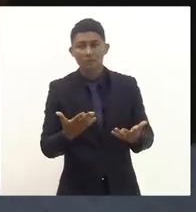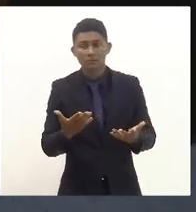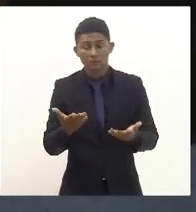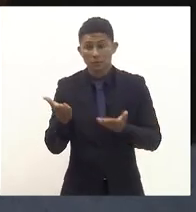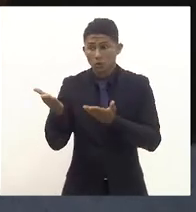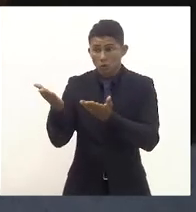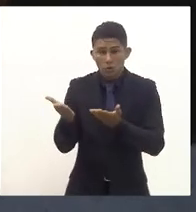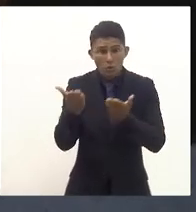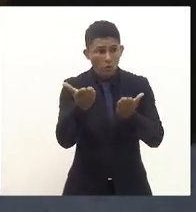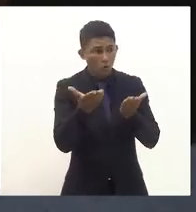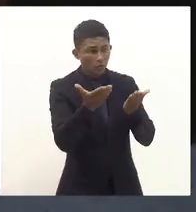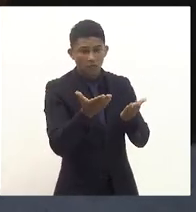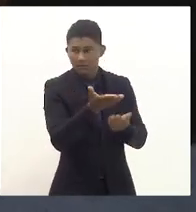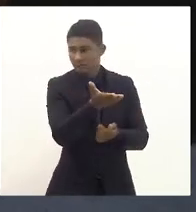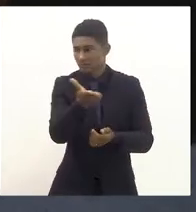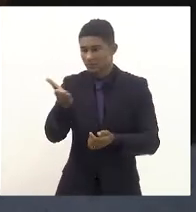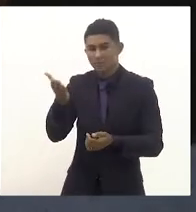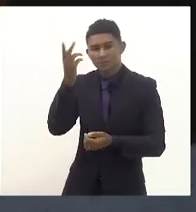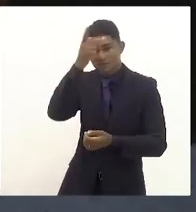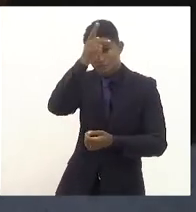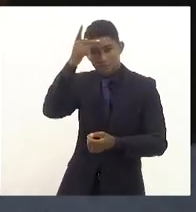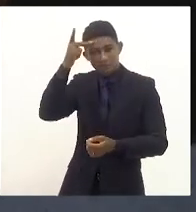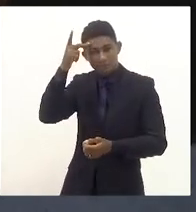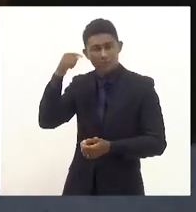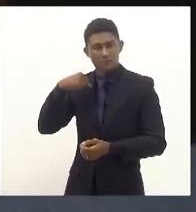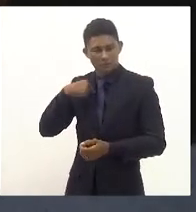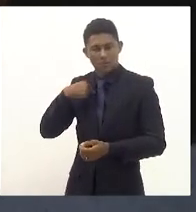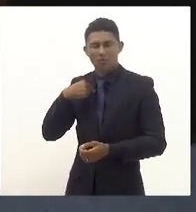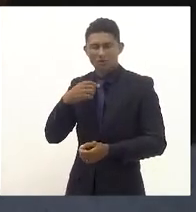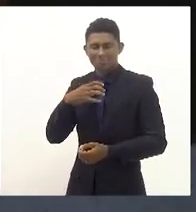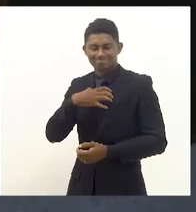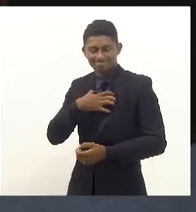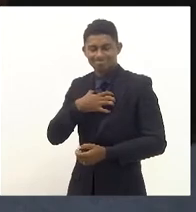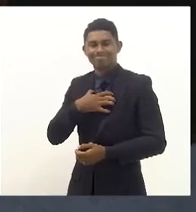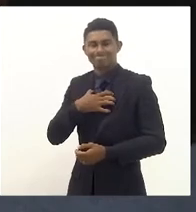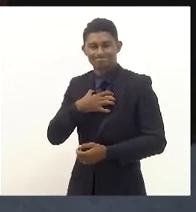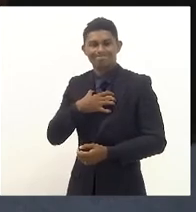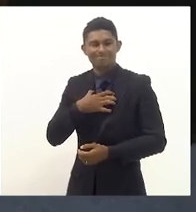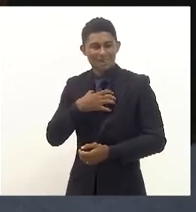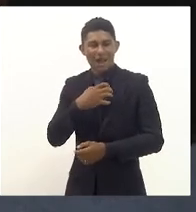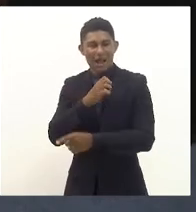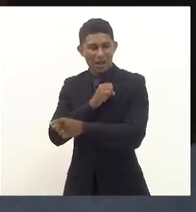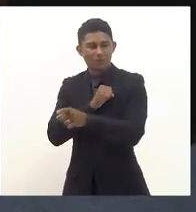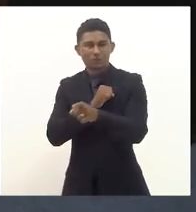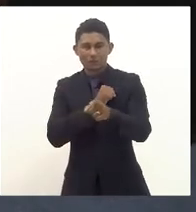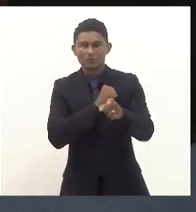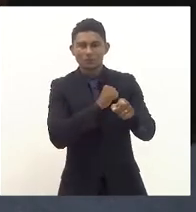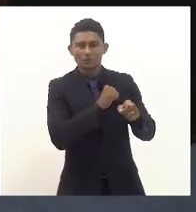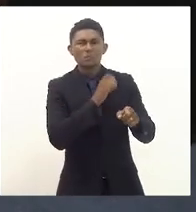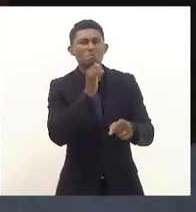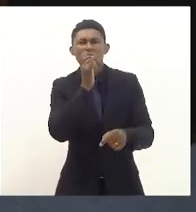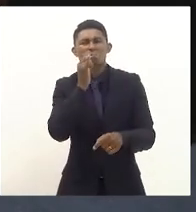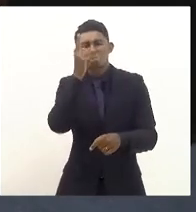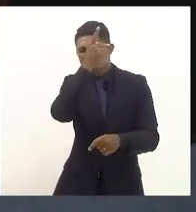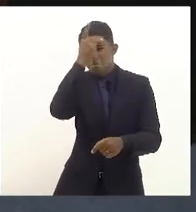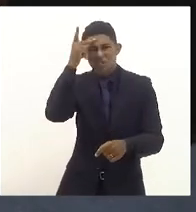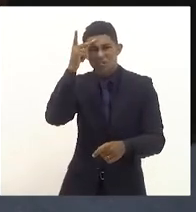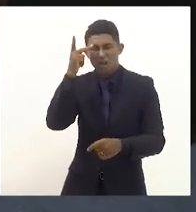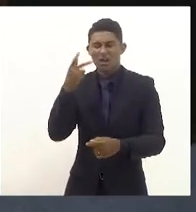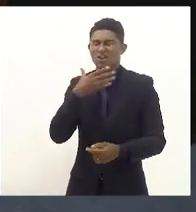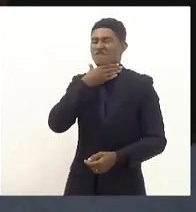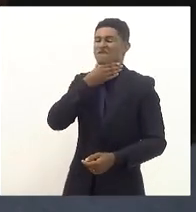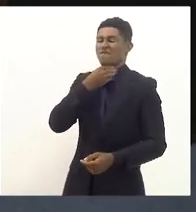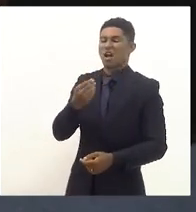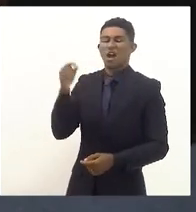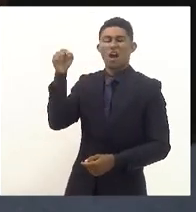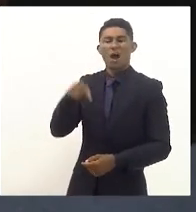pessoas aqui que eu Nutrisse realmente algum tipo de sentimento não queria ninguém aqui fazendo figuração as pessoas